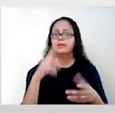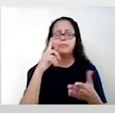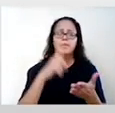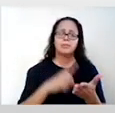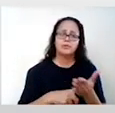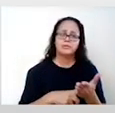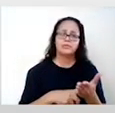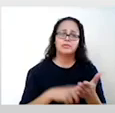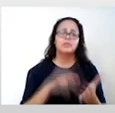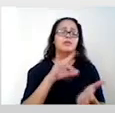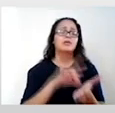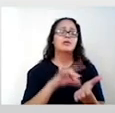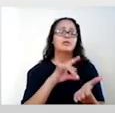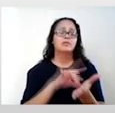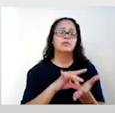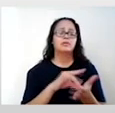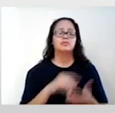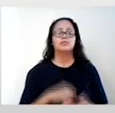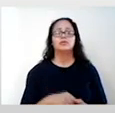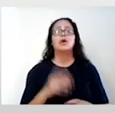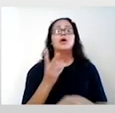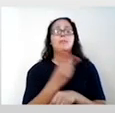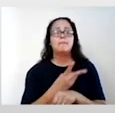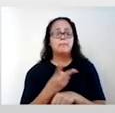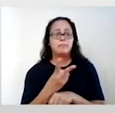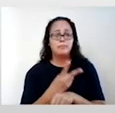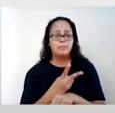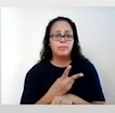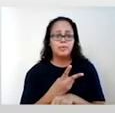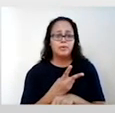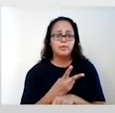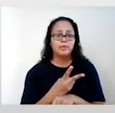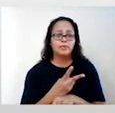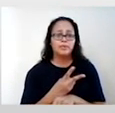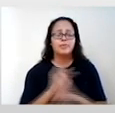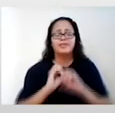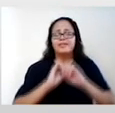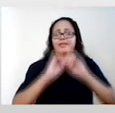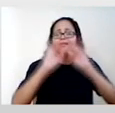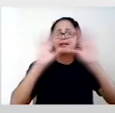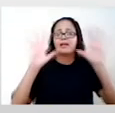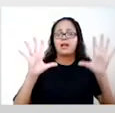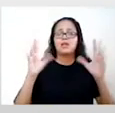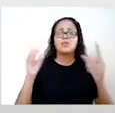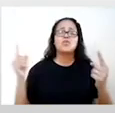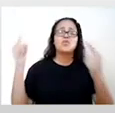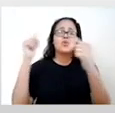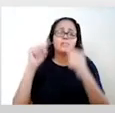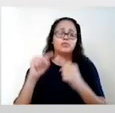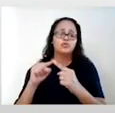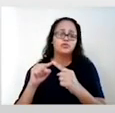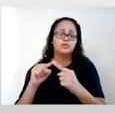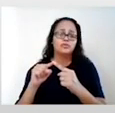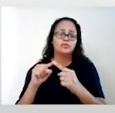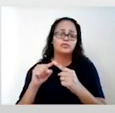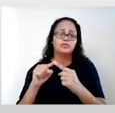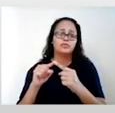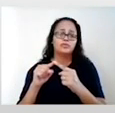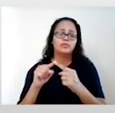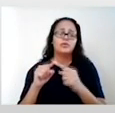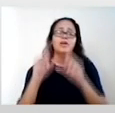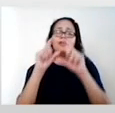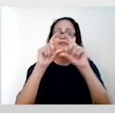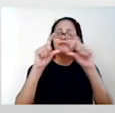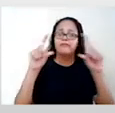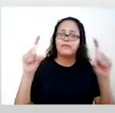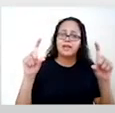tem razão? Procure ser claro e objetivo. Então, lembre-se das características de um texto de opinião, frases